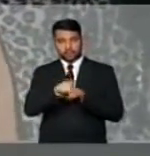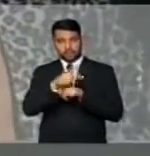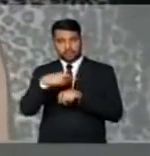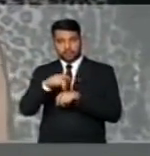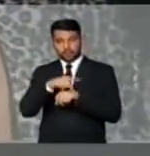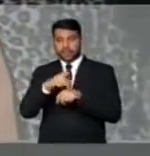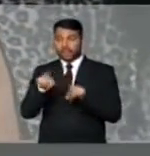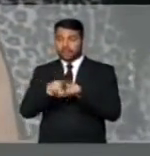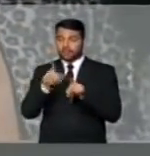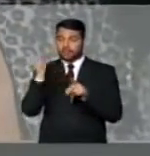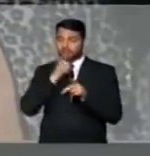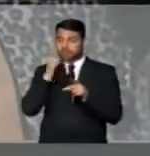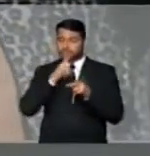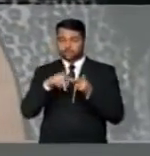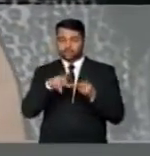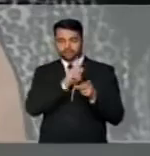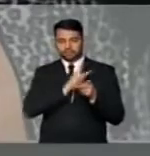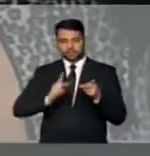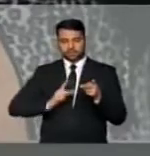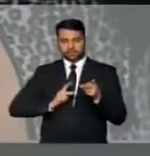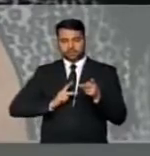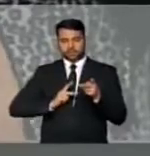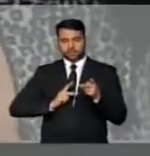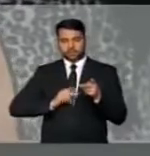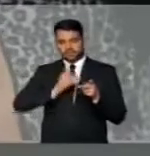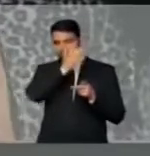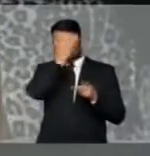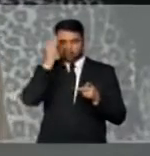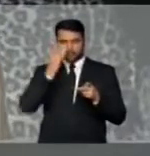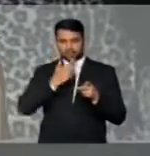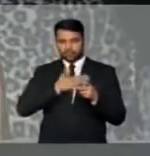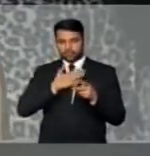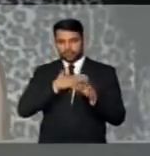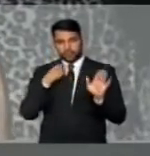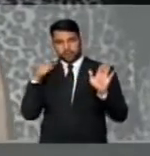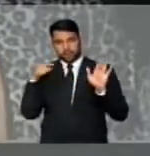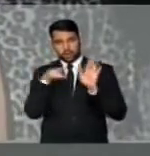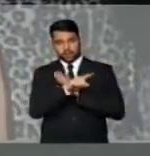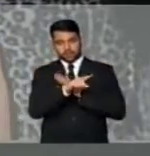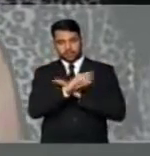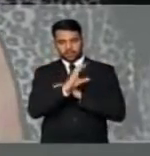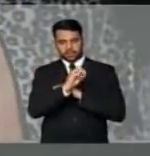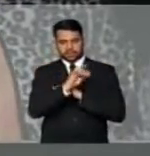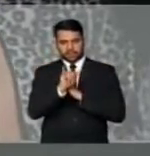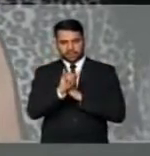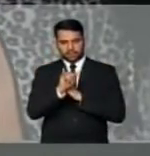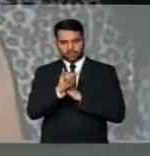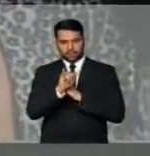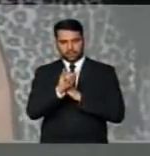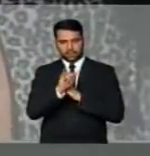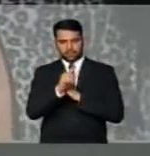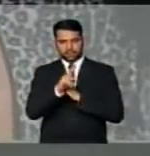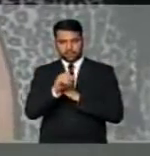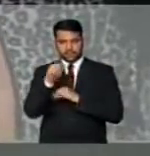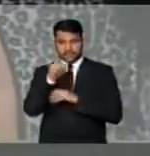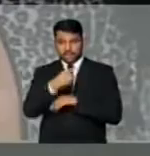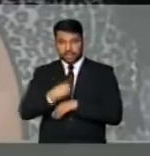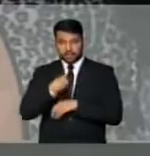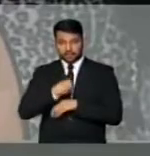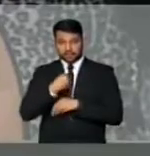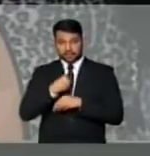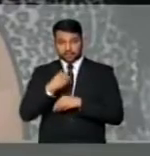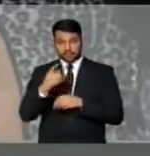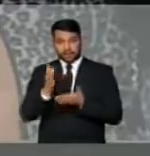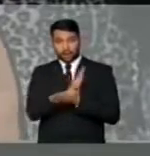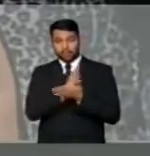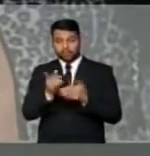à mentira do presidente da Câmara, Eduardo Cunha, quando eu o questionei na CPI da Petrobras se ele havia recebido